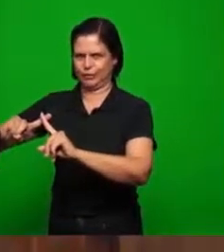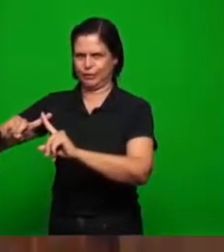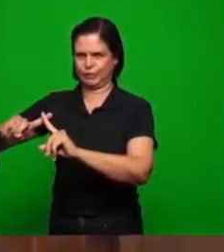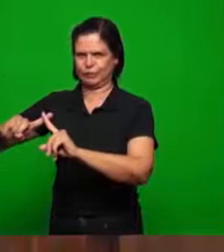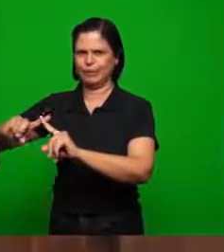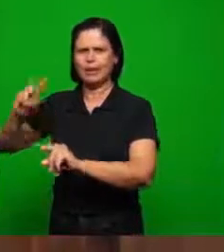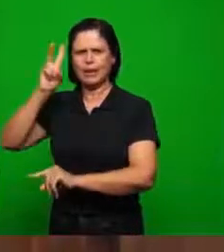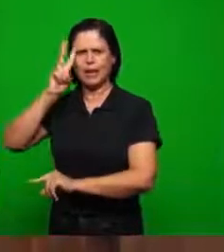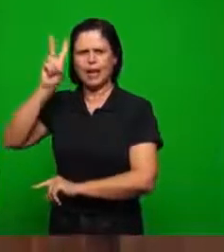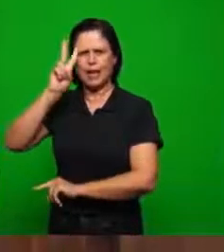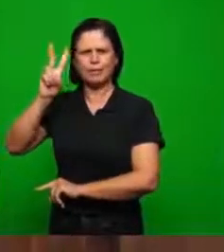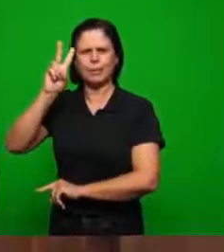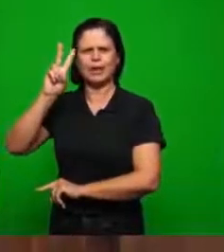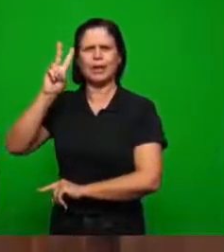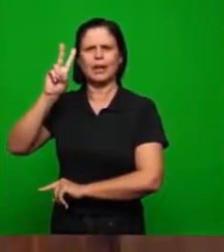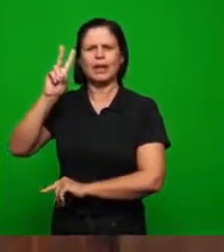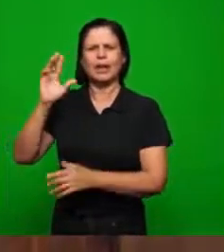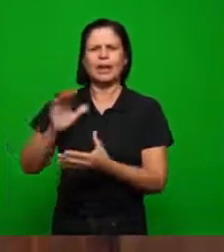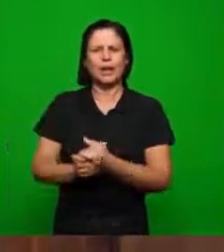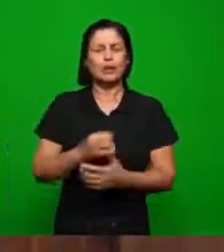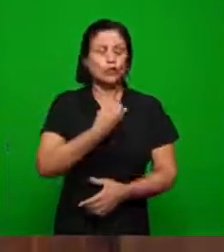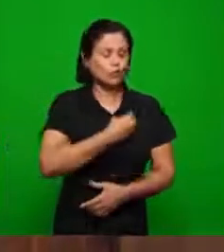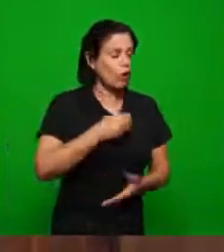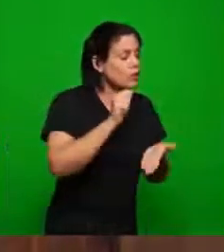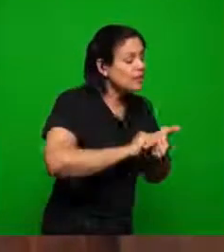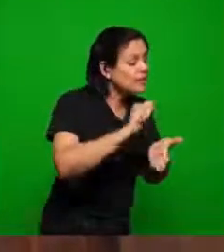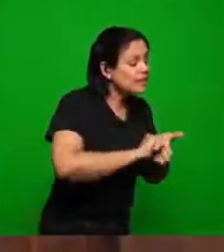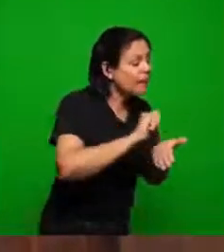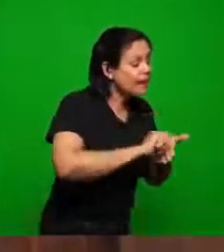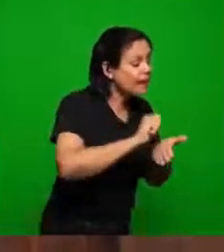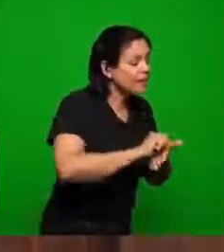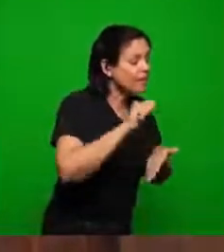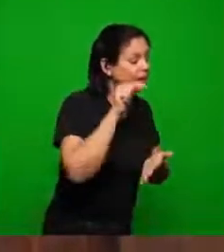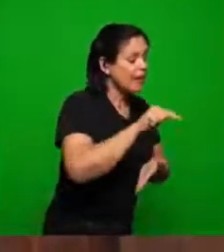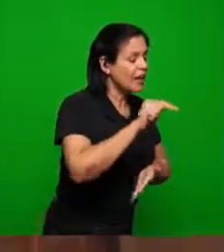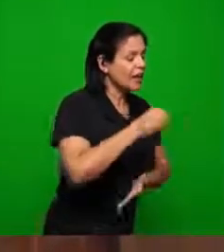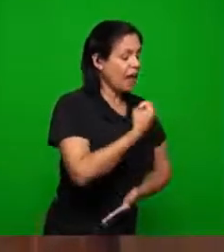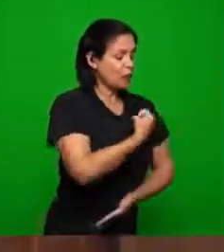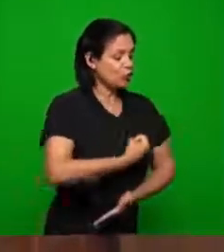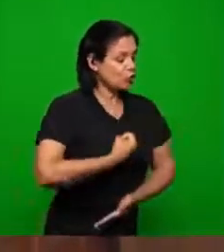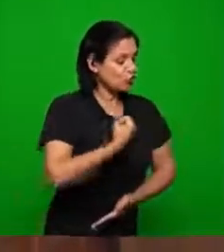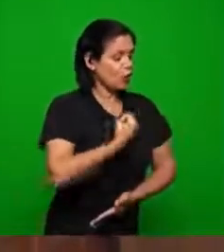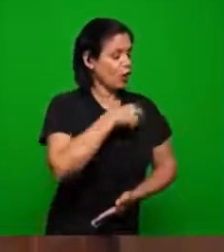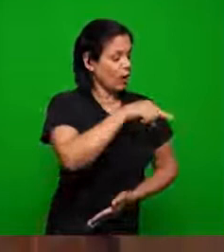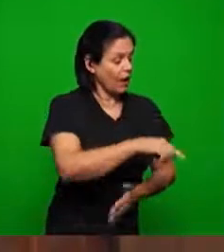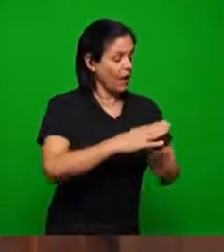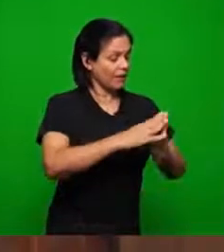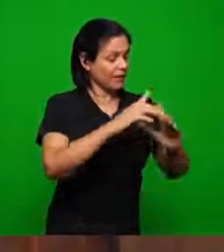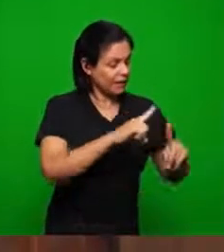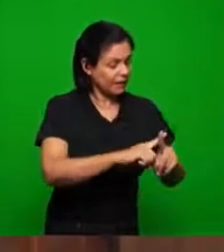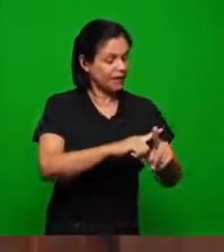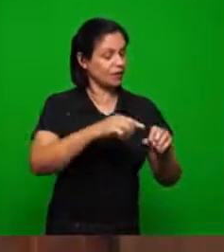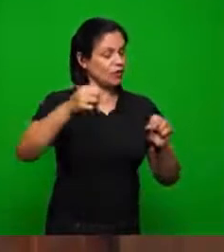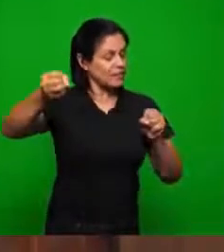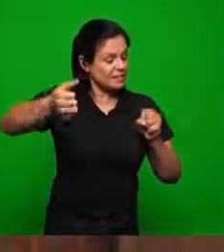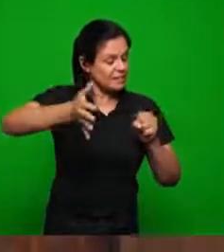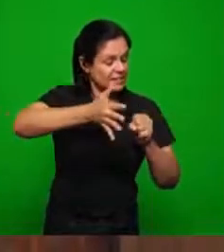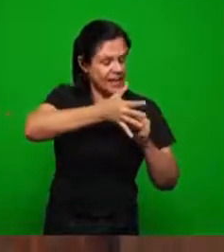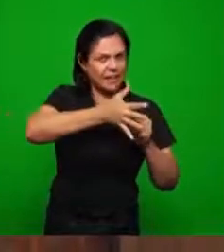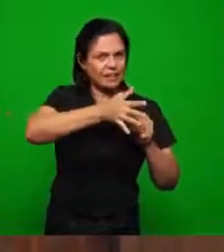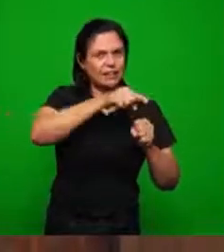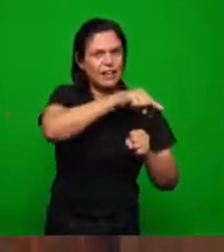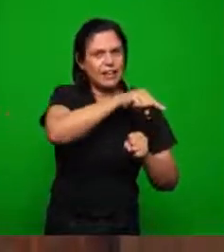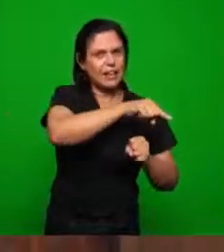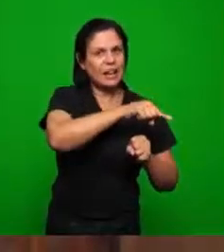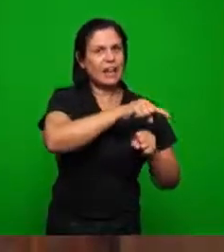da igreja que está em Sardes, escreve, isso diz os sete Espíritos de Deus. Quer dizer, as sete estrelas